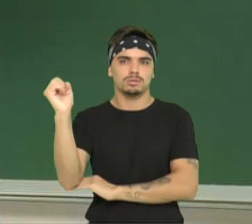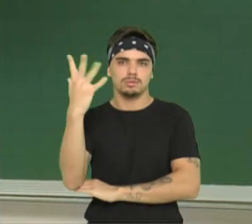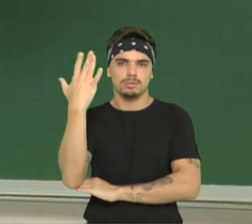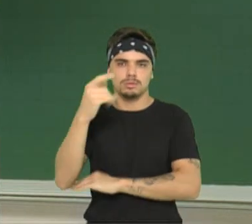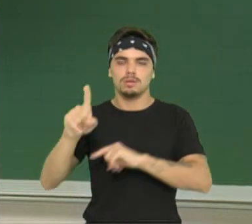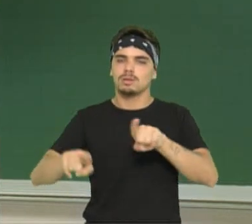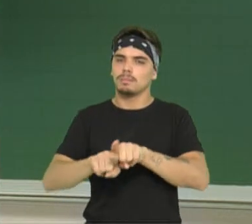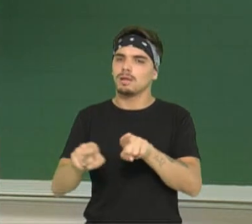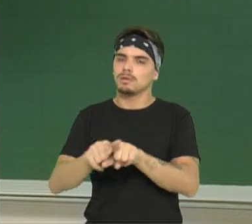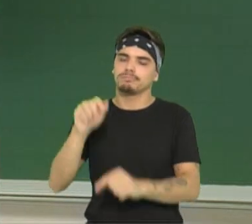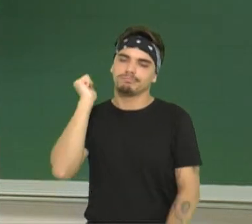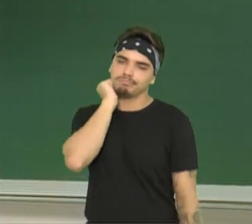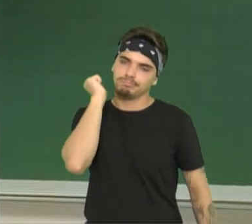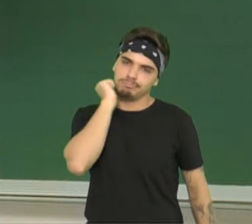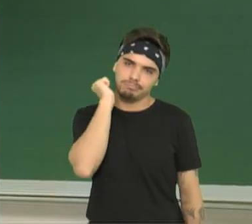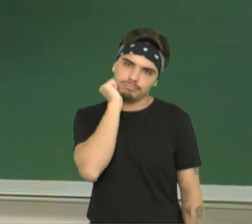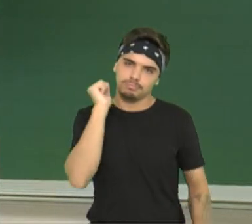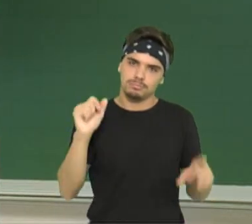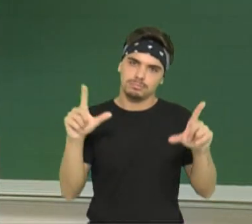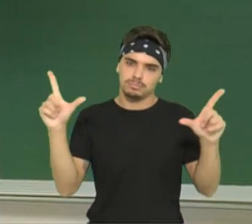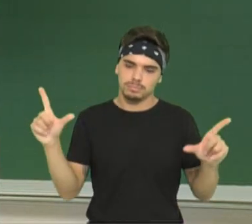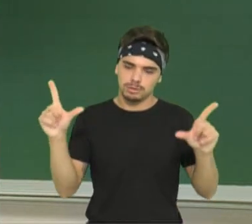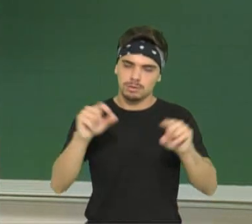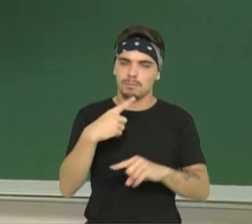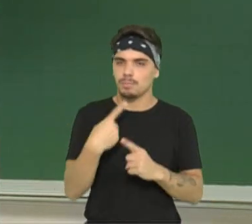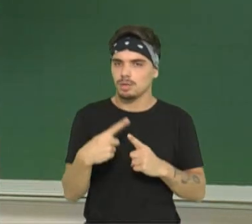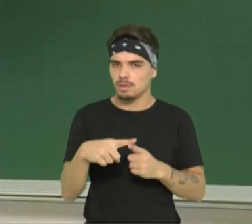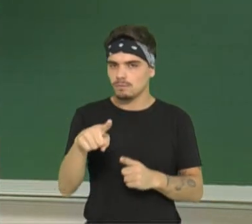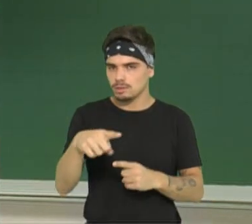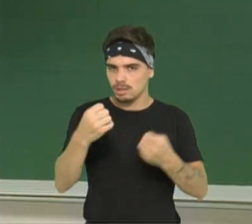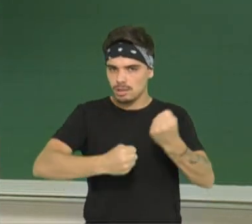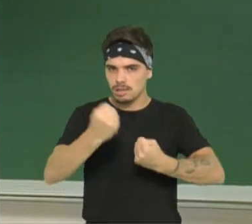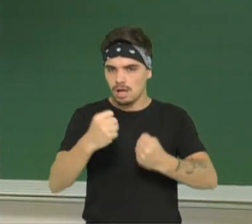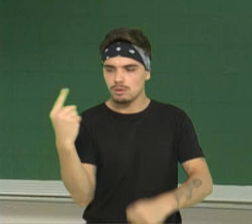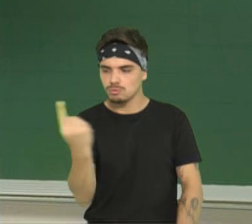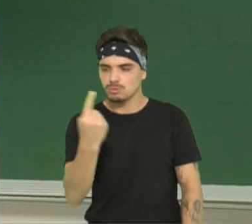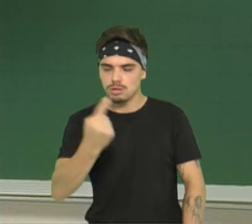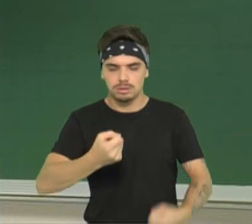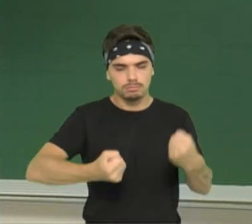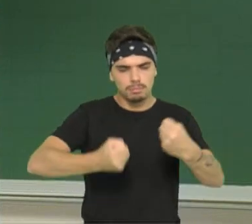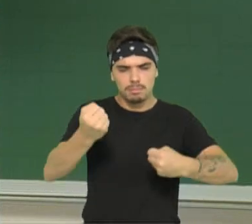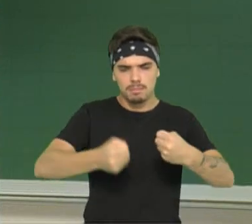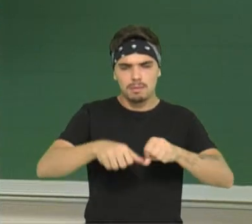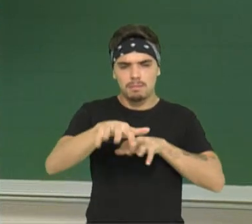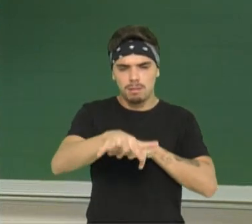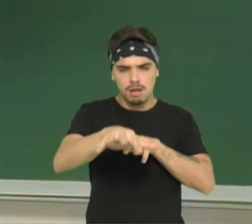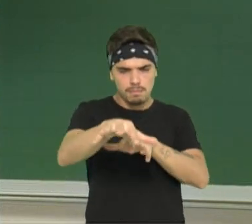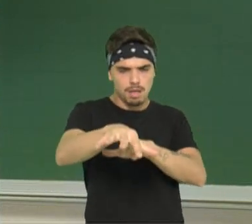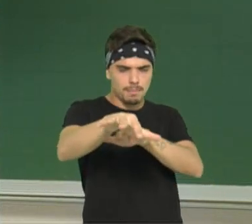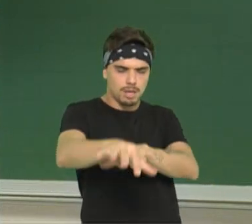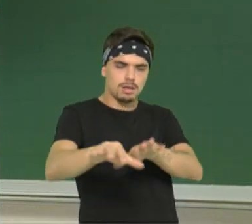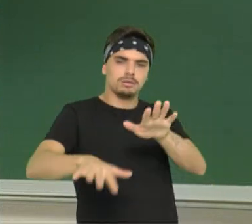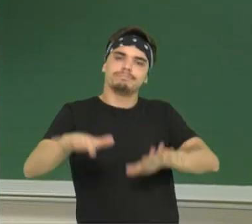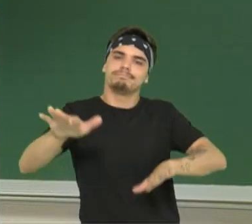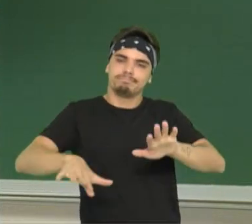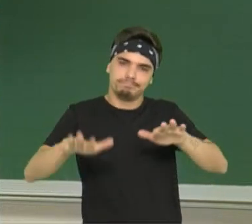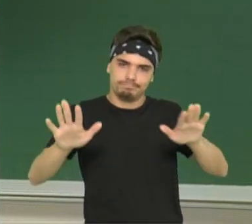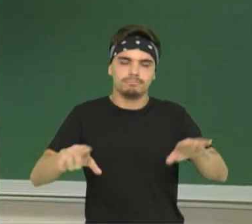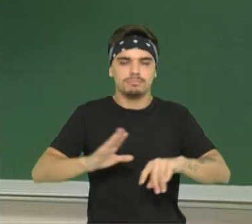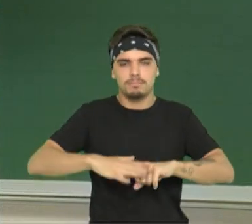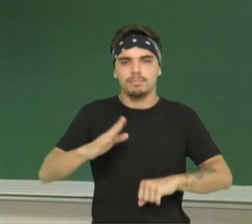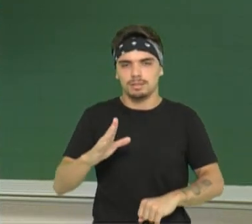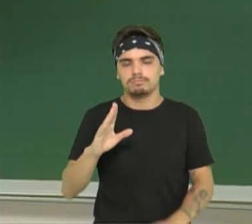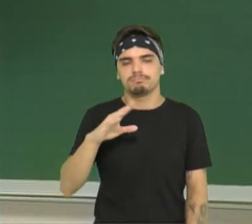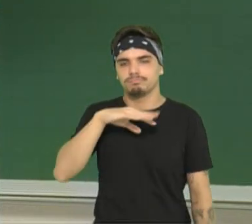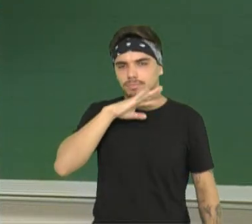o estresse, porque estar dentro do seu carro, dirigindo no congestionamento, certamente é muito